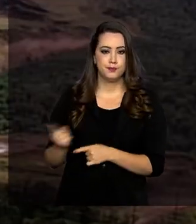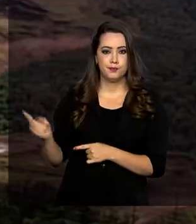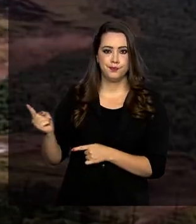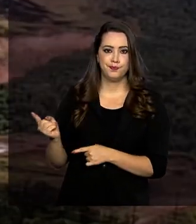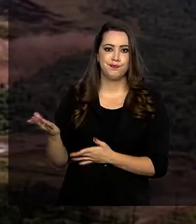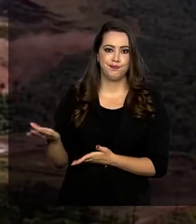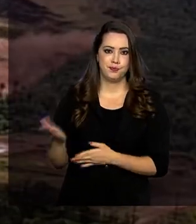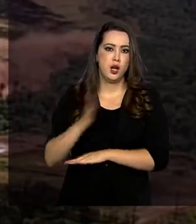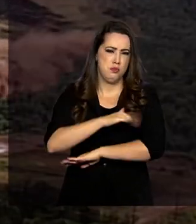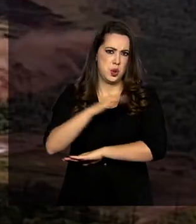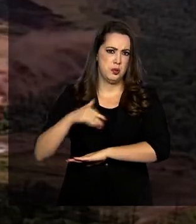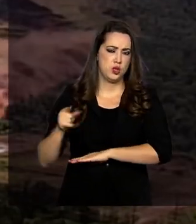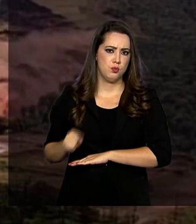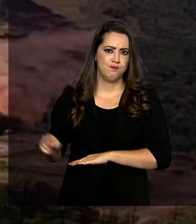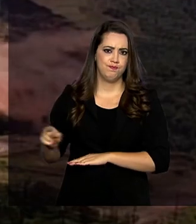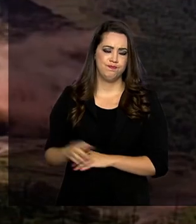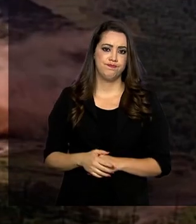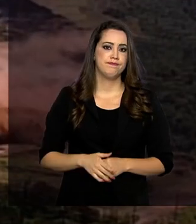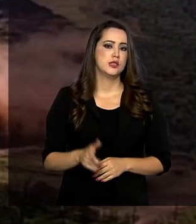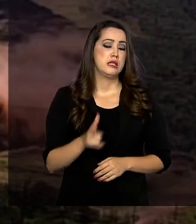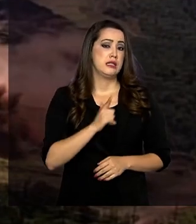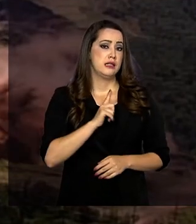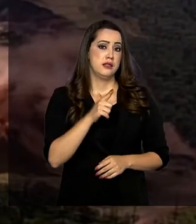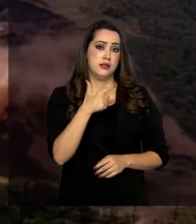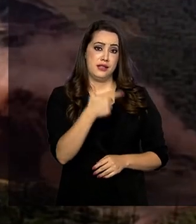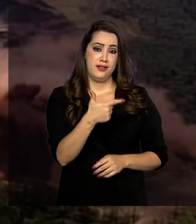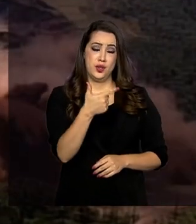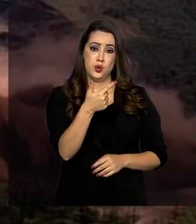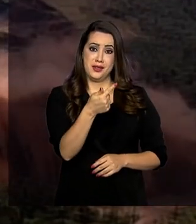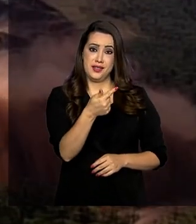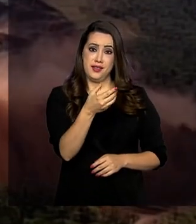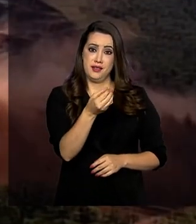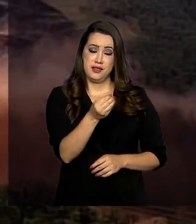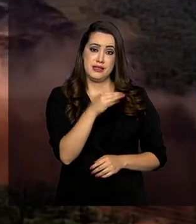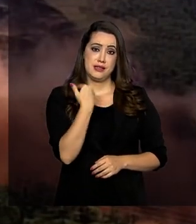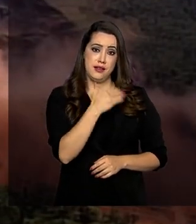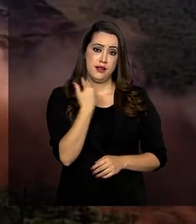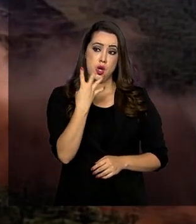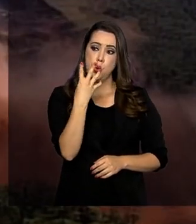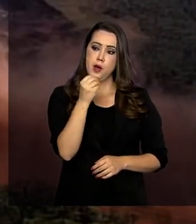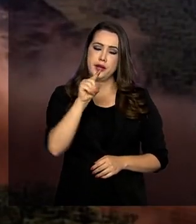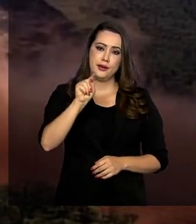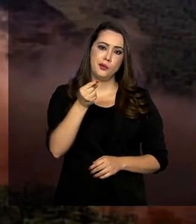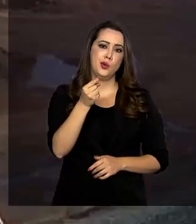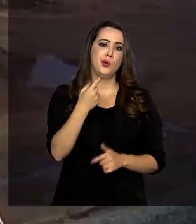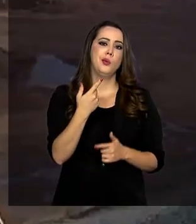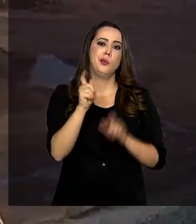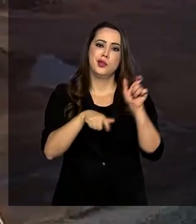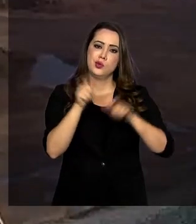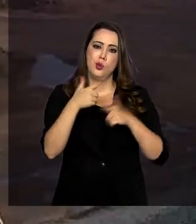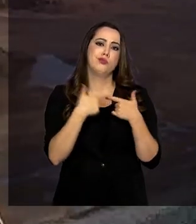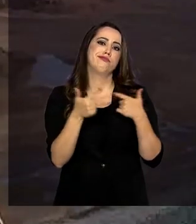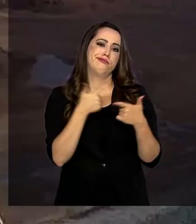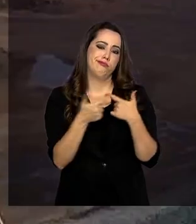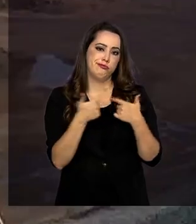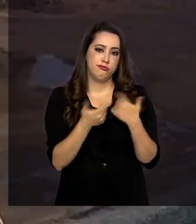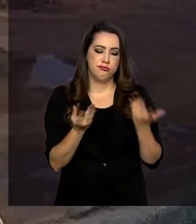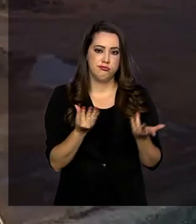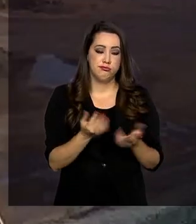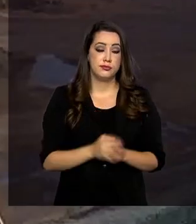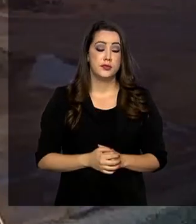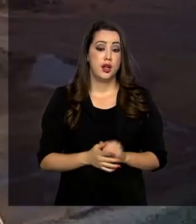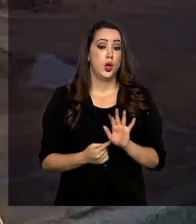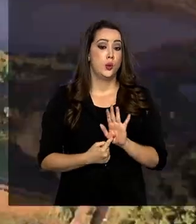Brumadinho, em Minas Gerais, com 270 mortes e 40 mil vidas afetadas. O documento